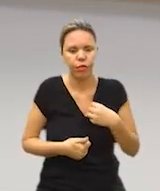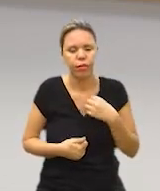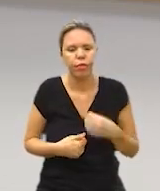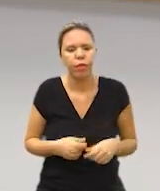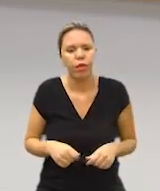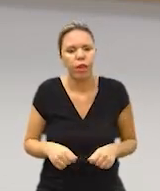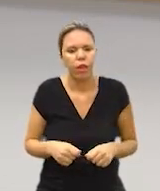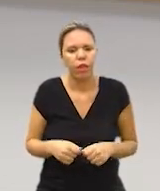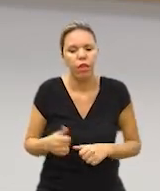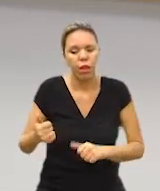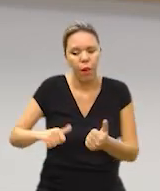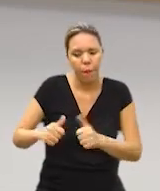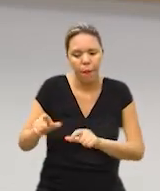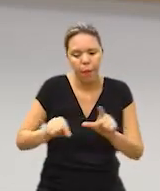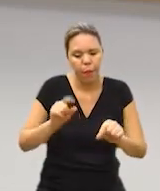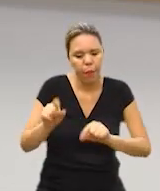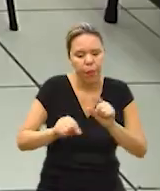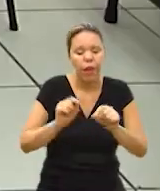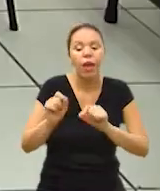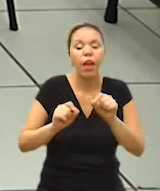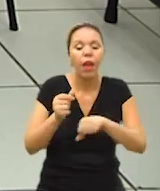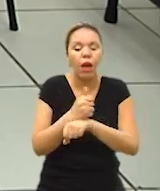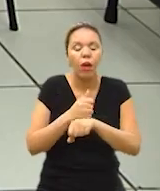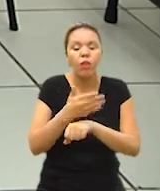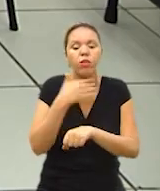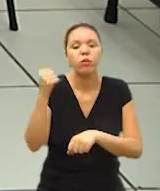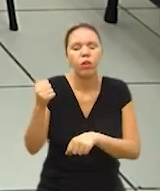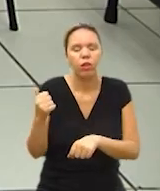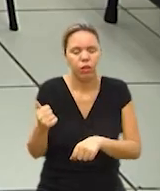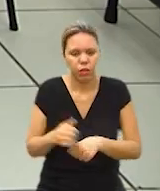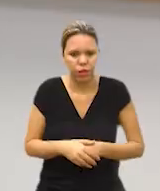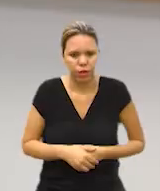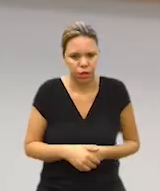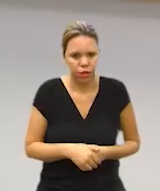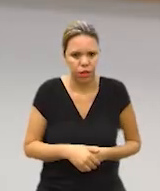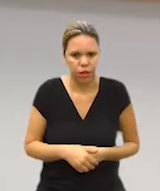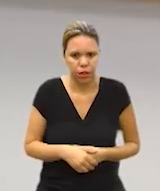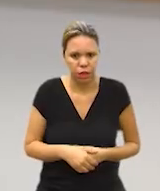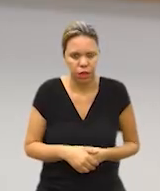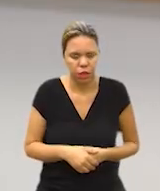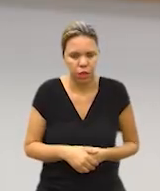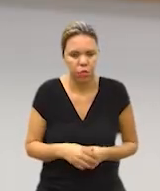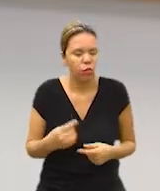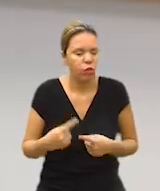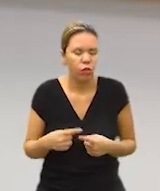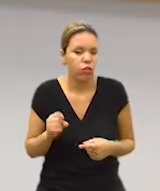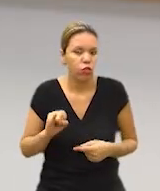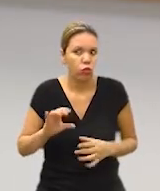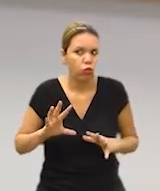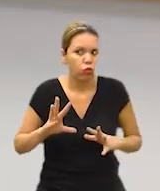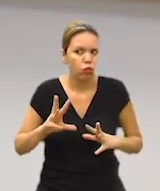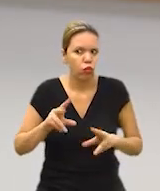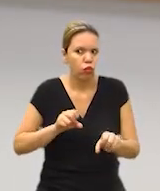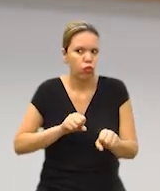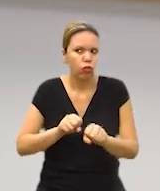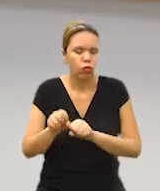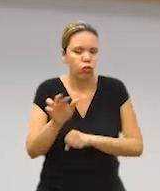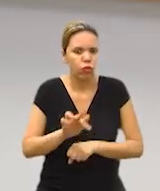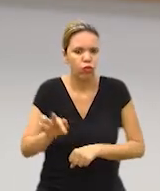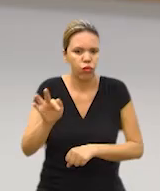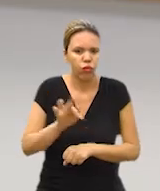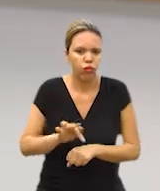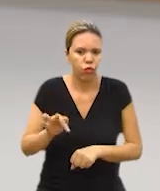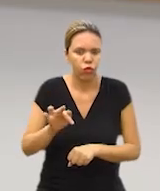dá uma peneirada no seria um funil, né? Um funil, exatamente. Porque se todos os formandos da faculdade de